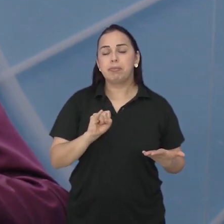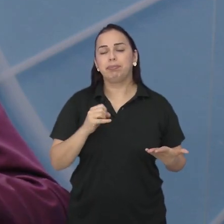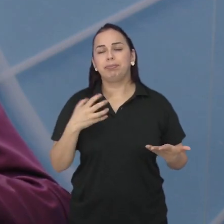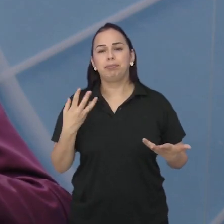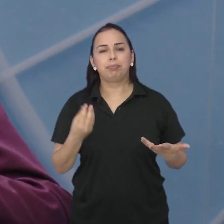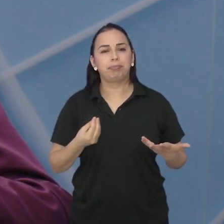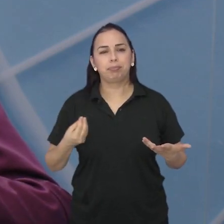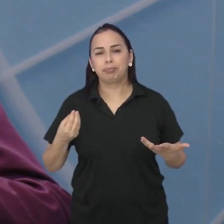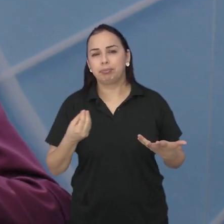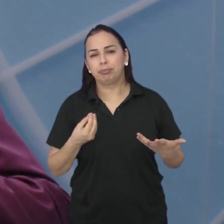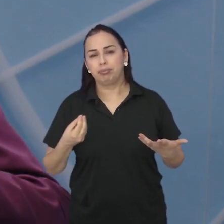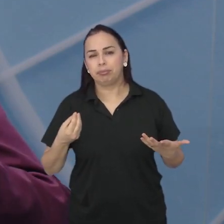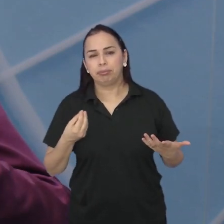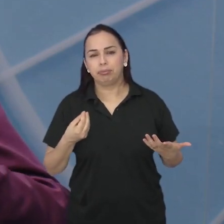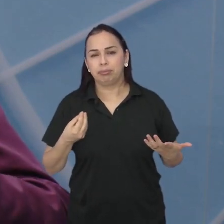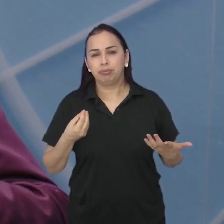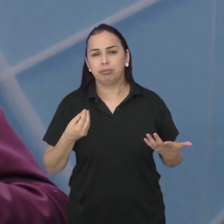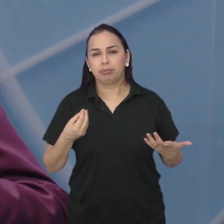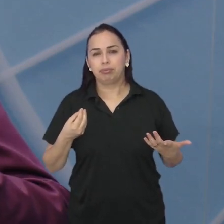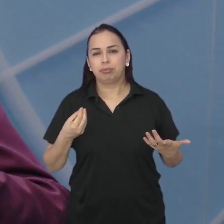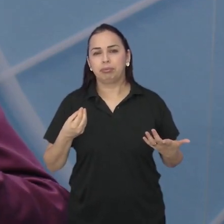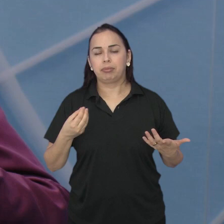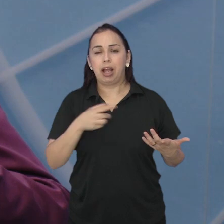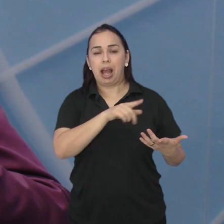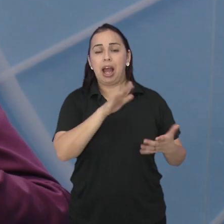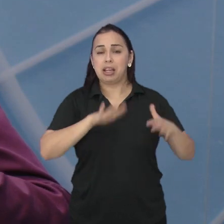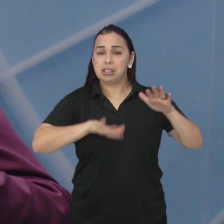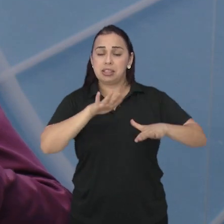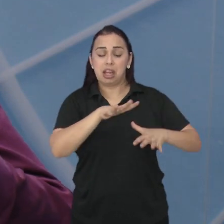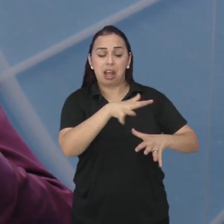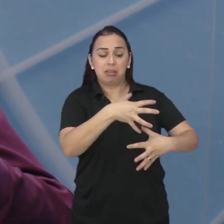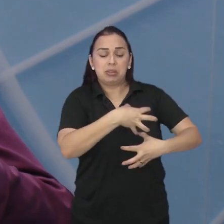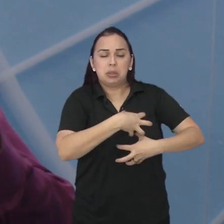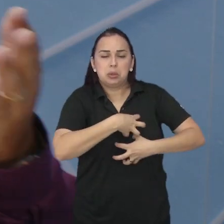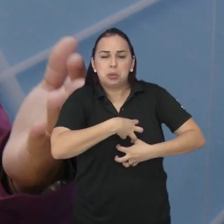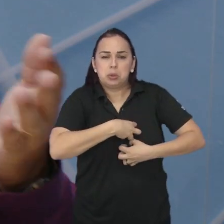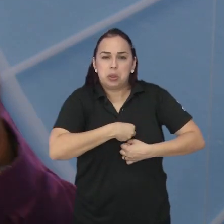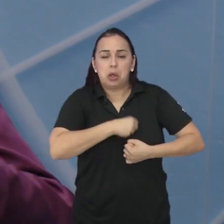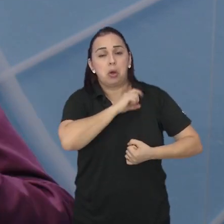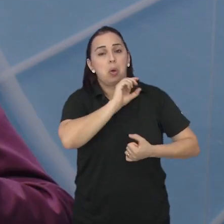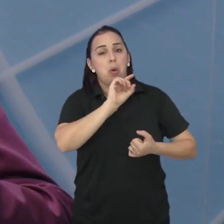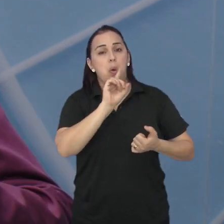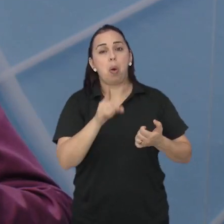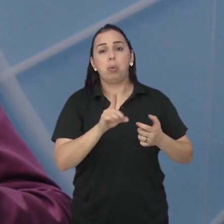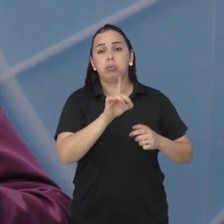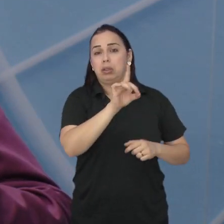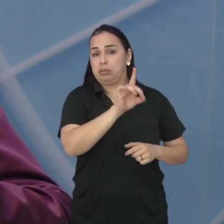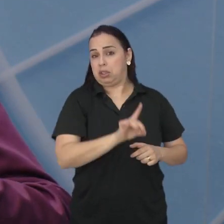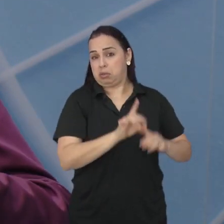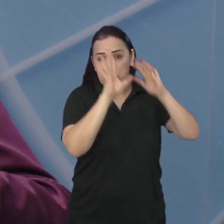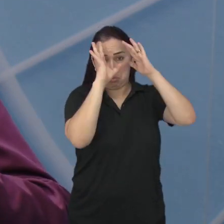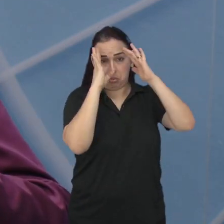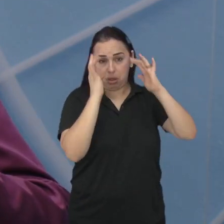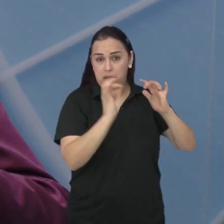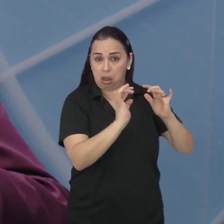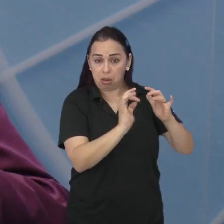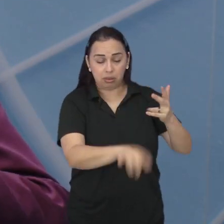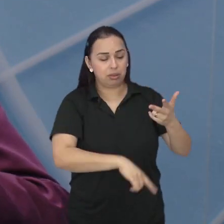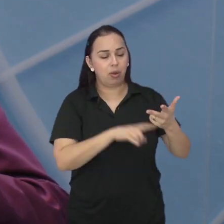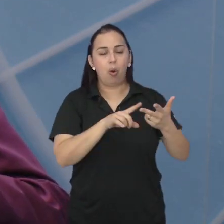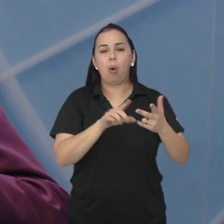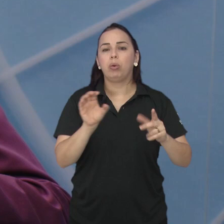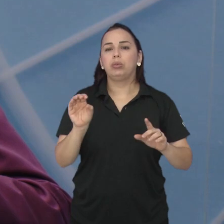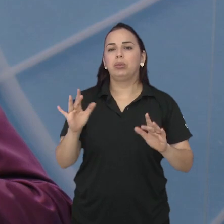cultura também de ser mais, às vezes, introspectiva, ter algum transtorno mental, ou até não ter